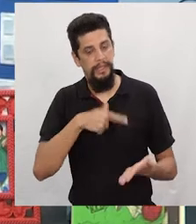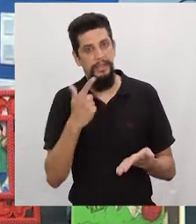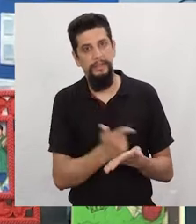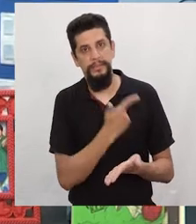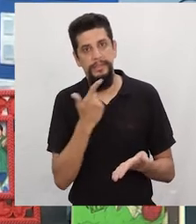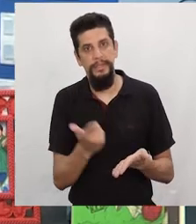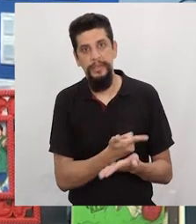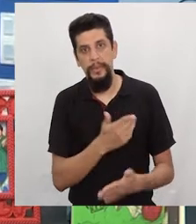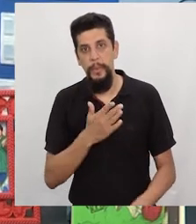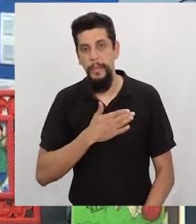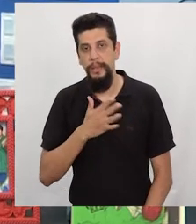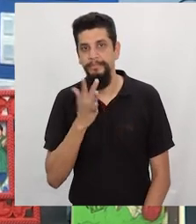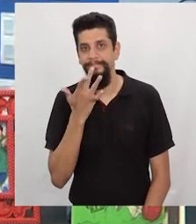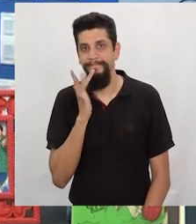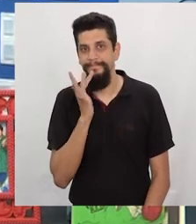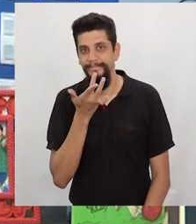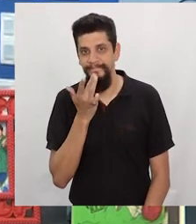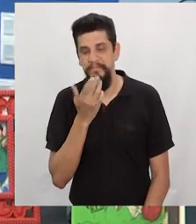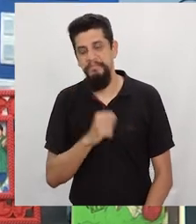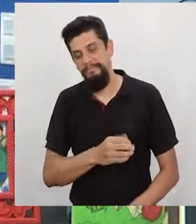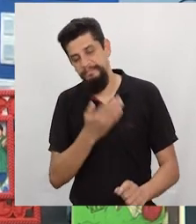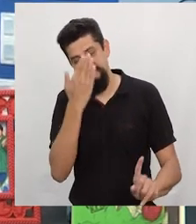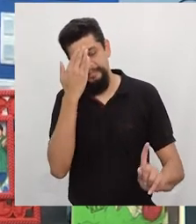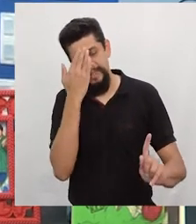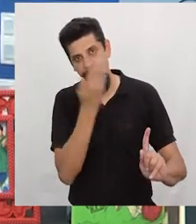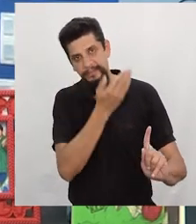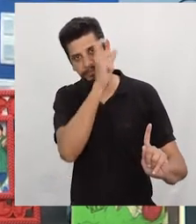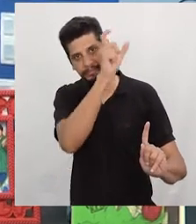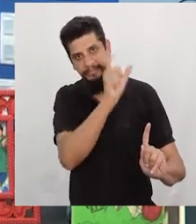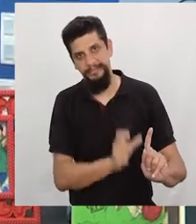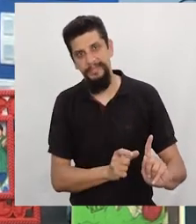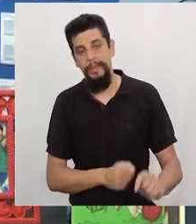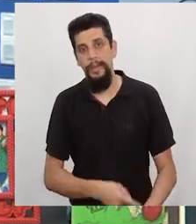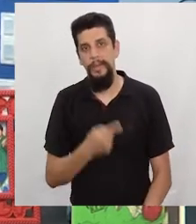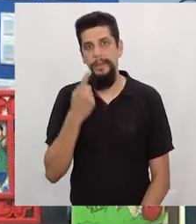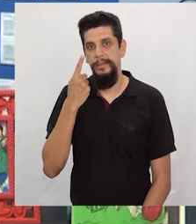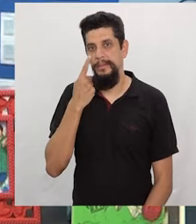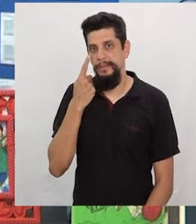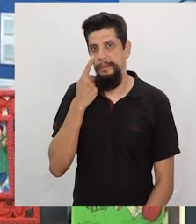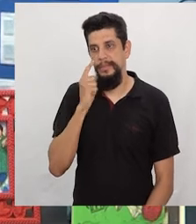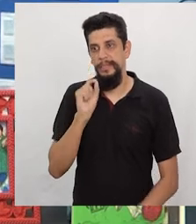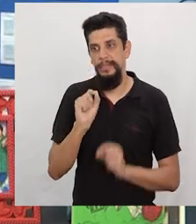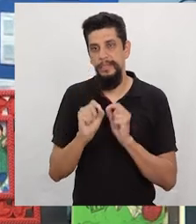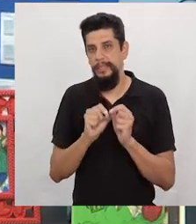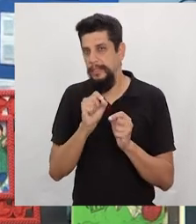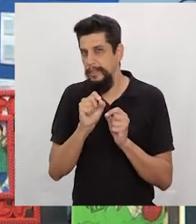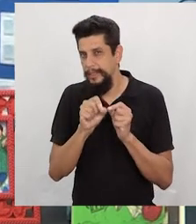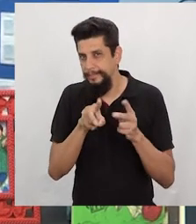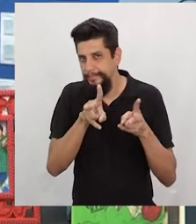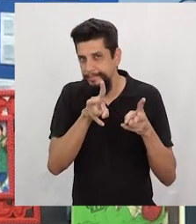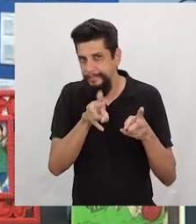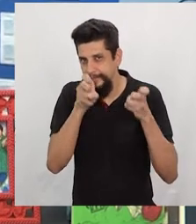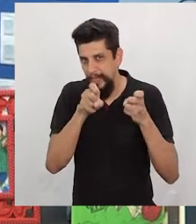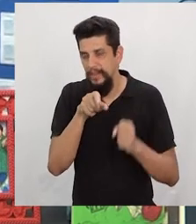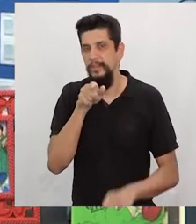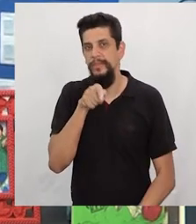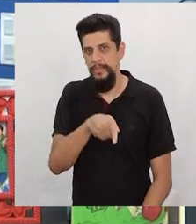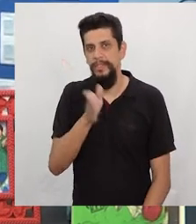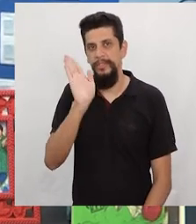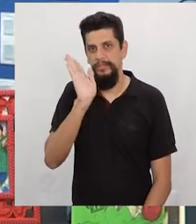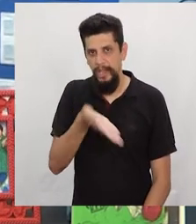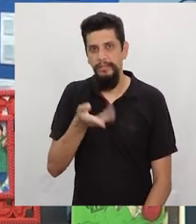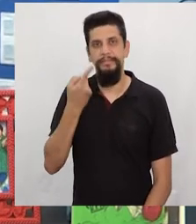meus favoritos também. Muito obrigada! Olha só, para quem é observador, vocês